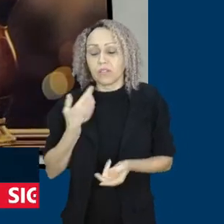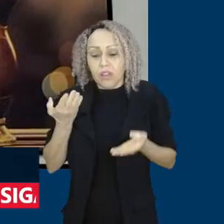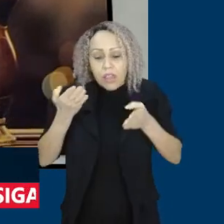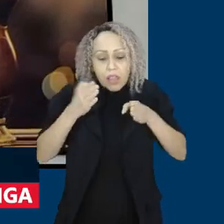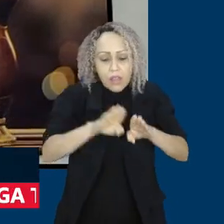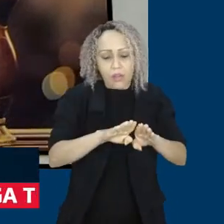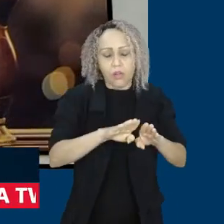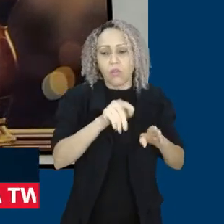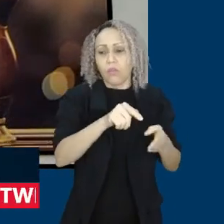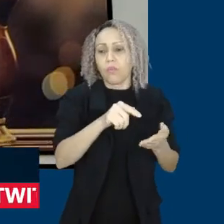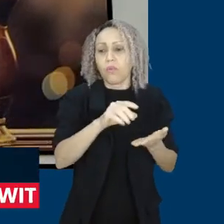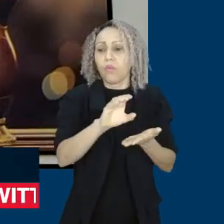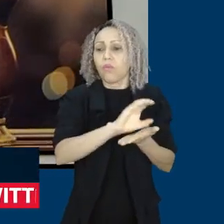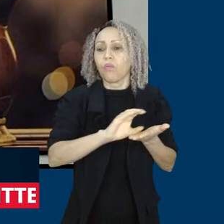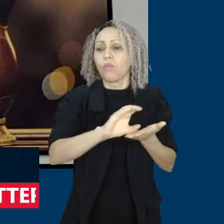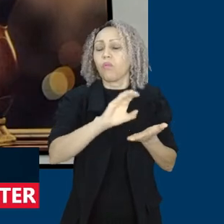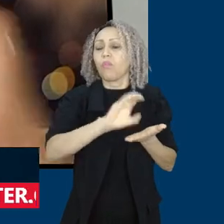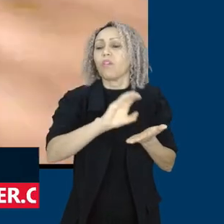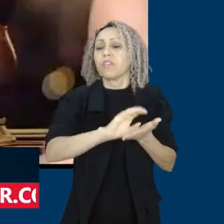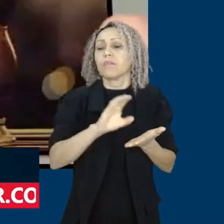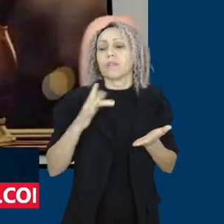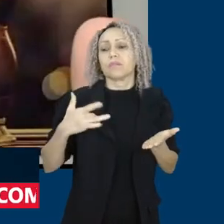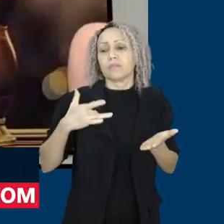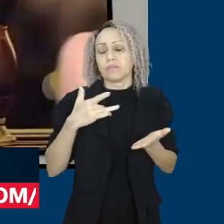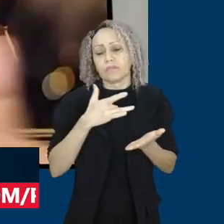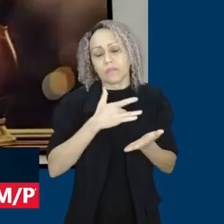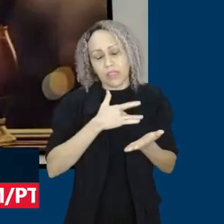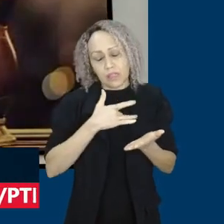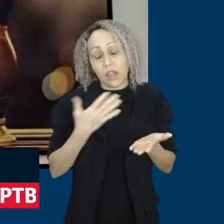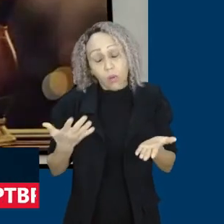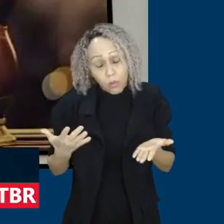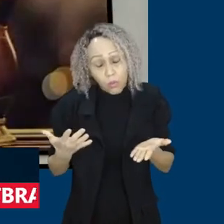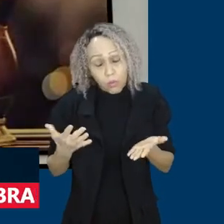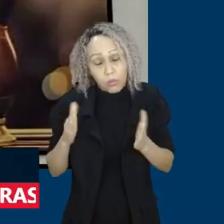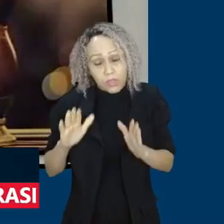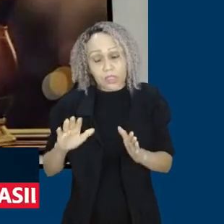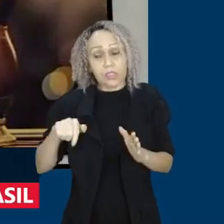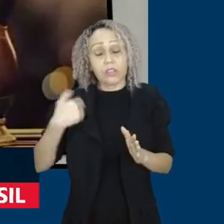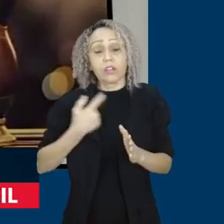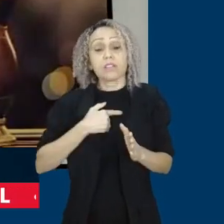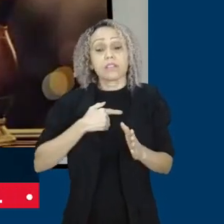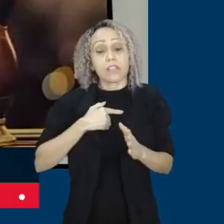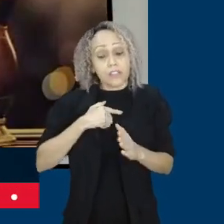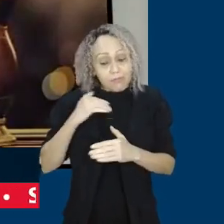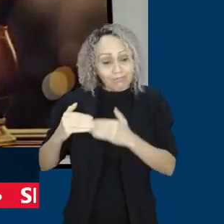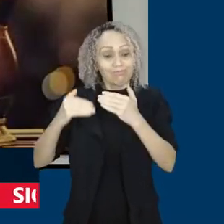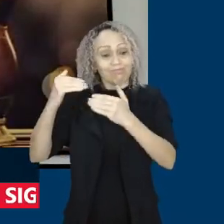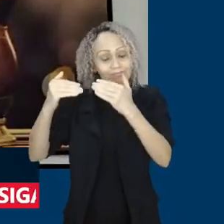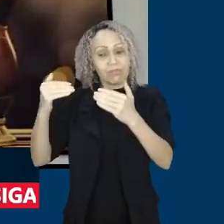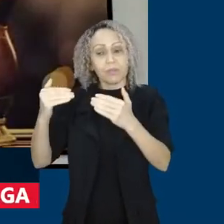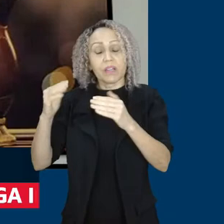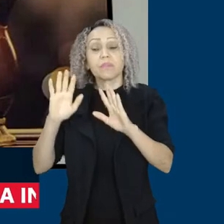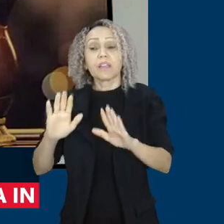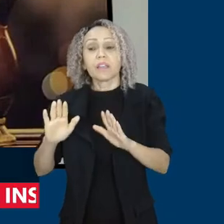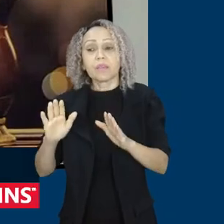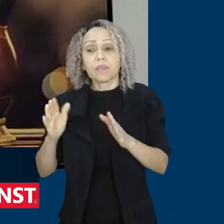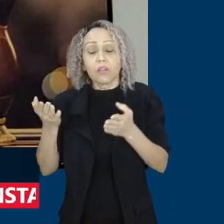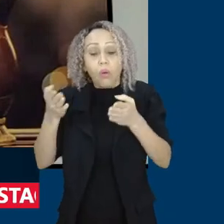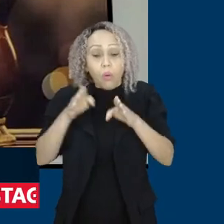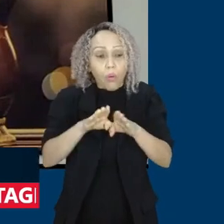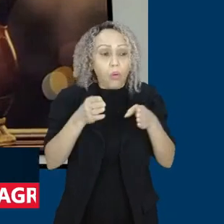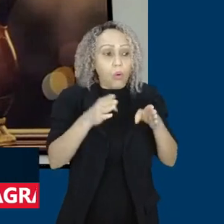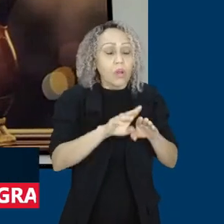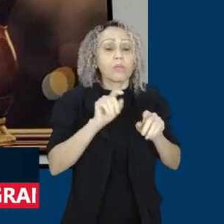do Ministério da Saúde isso que nós queremos avançar mais mas vamos pensar pelo menos recompor para